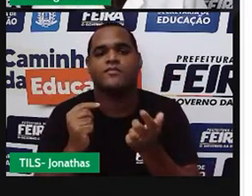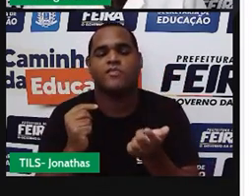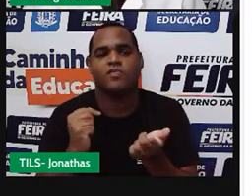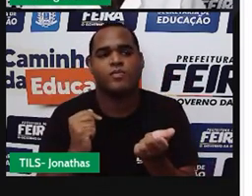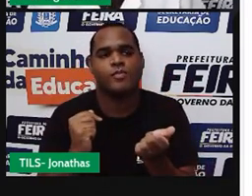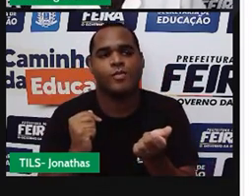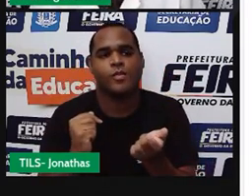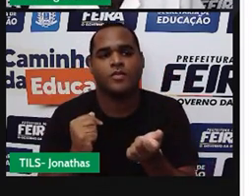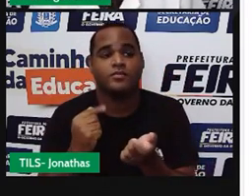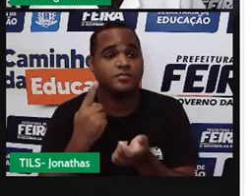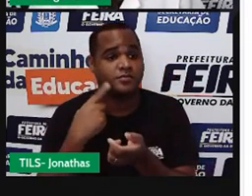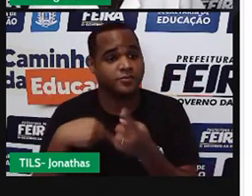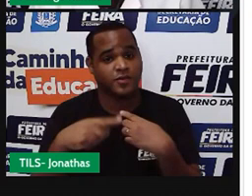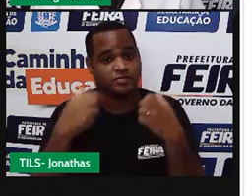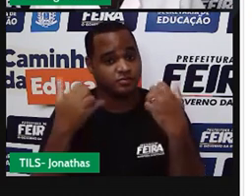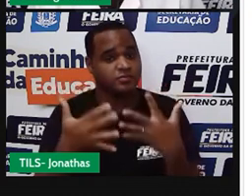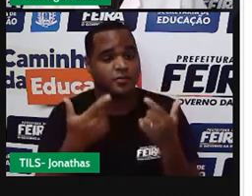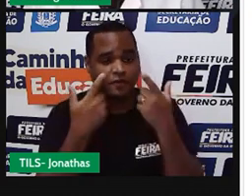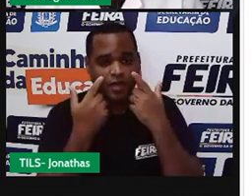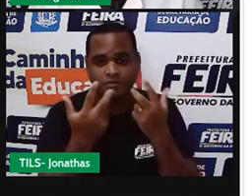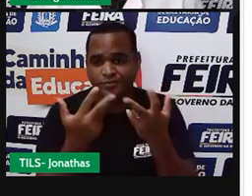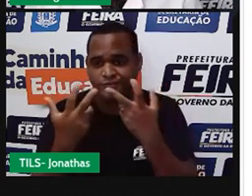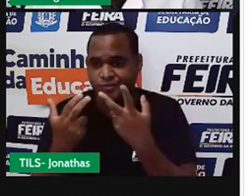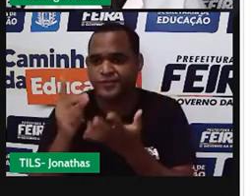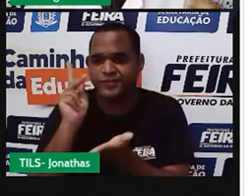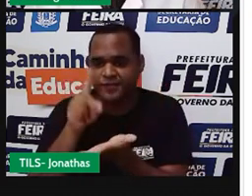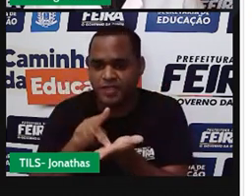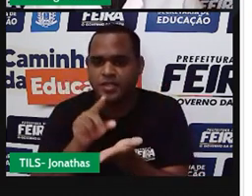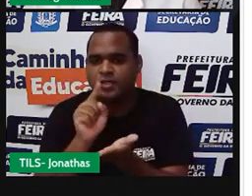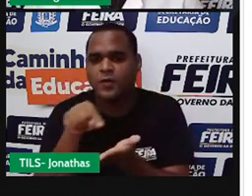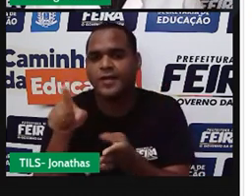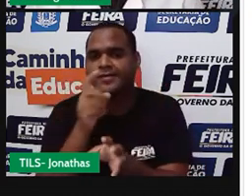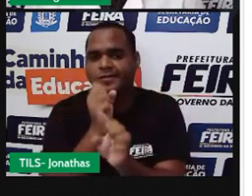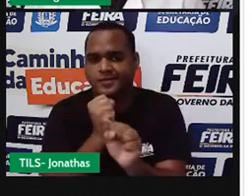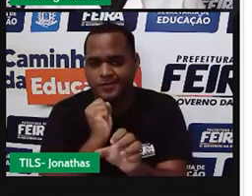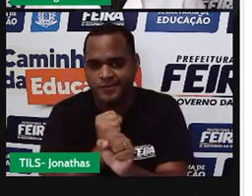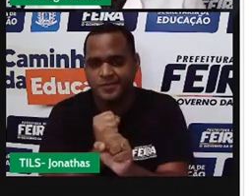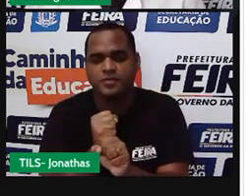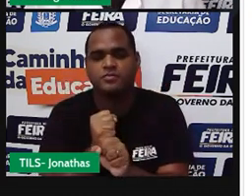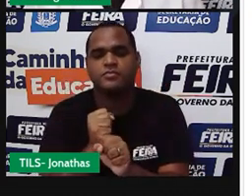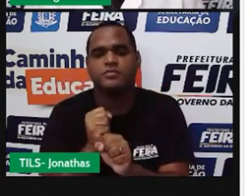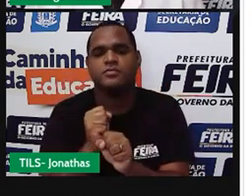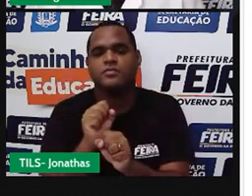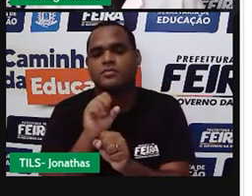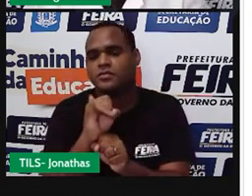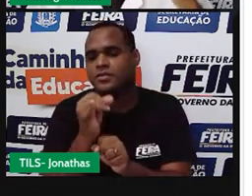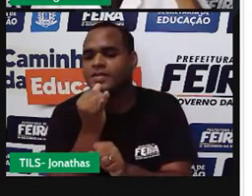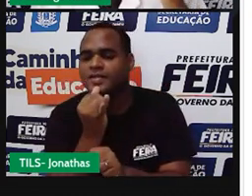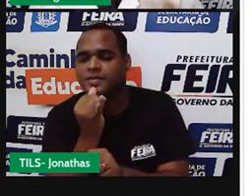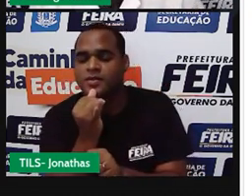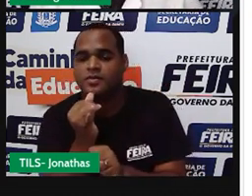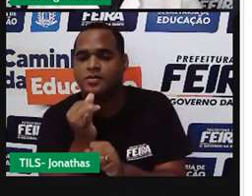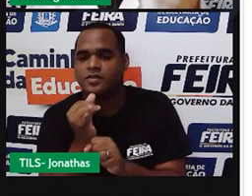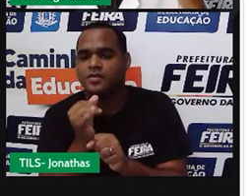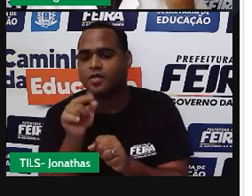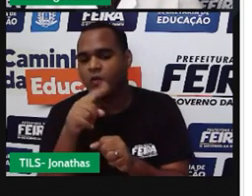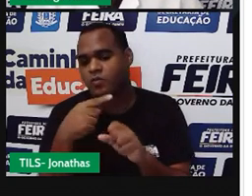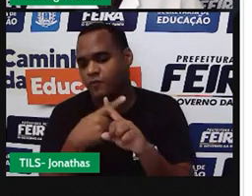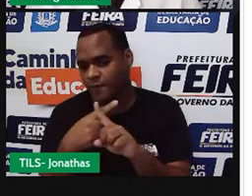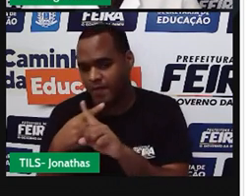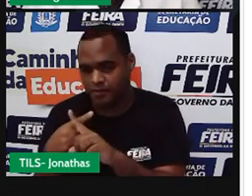como a gente acabou de ver e para calcular a área de um retângulo é só multiplicar